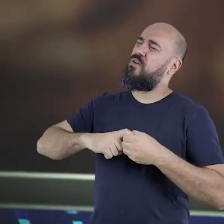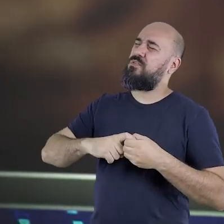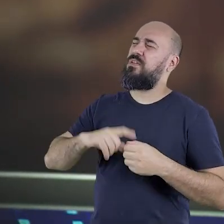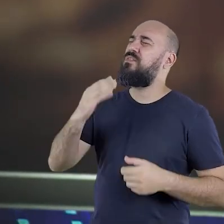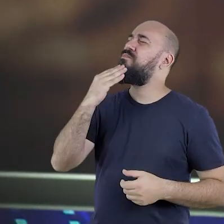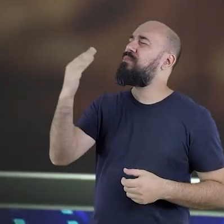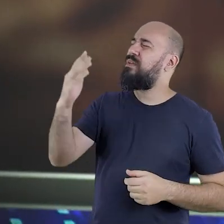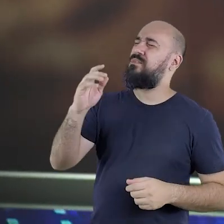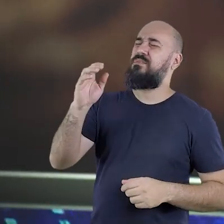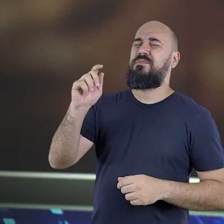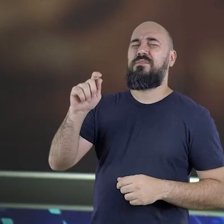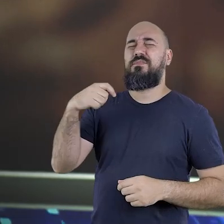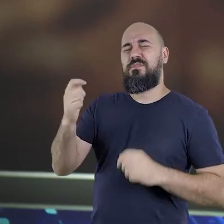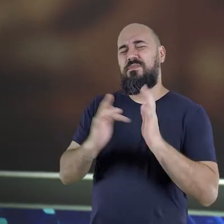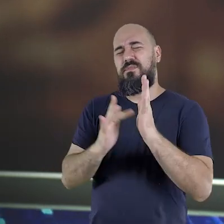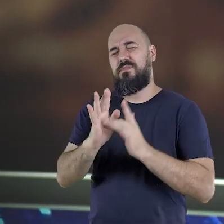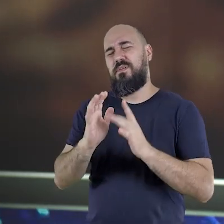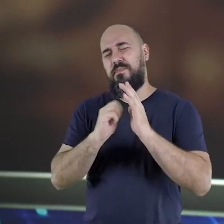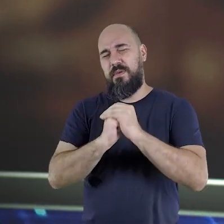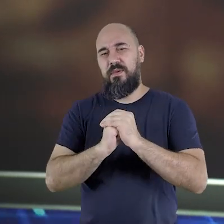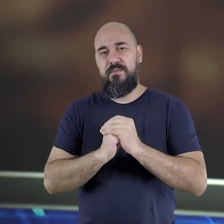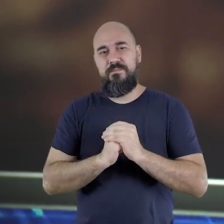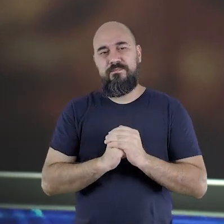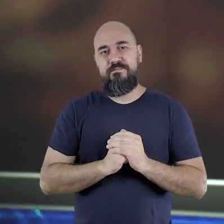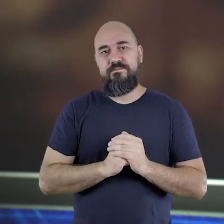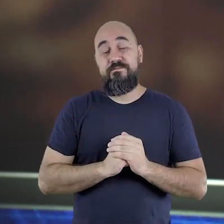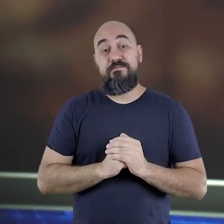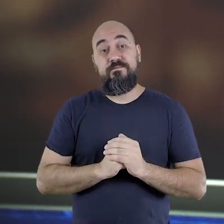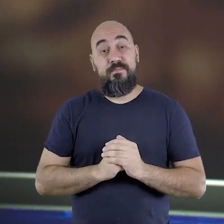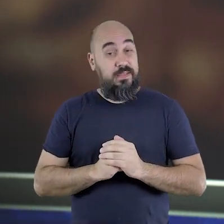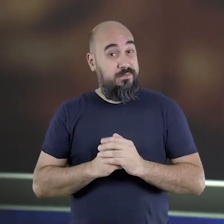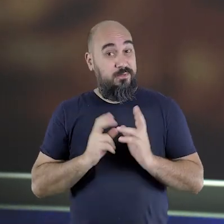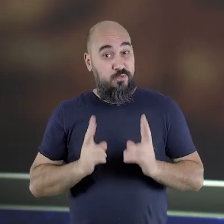de Jesus. Amém. Deus abençoe sua